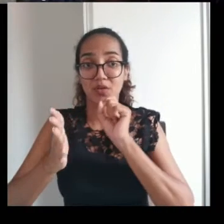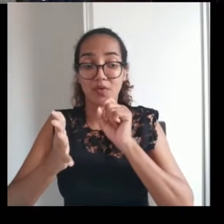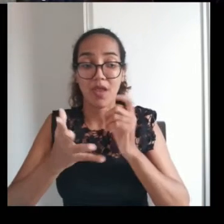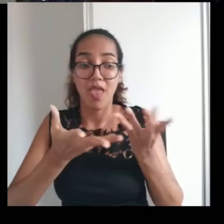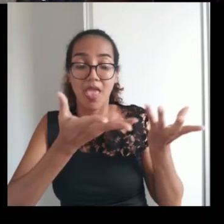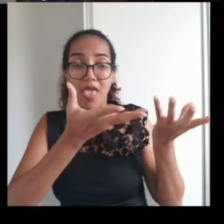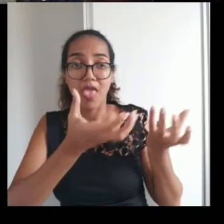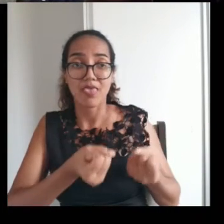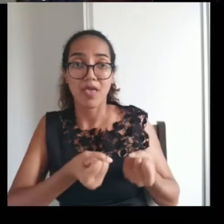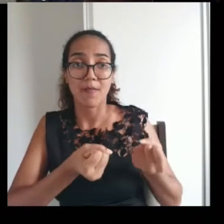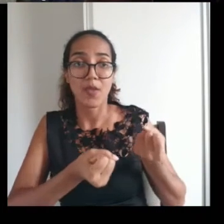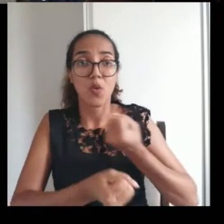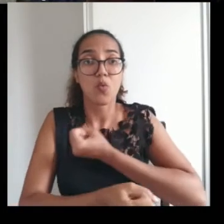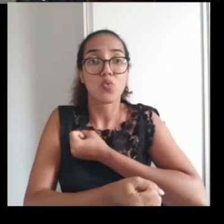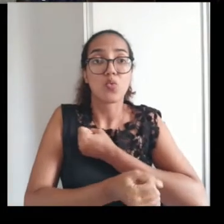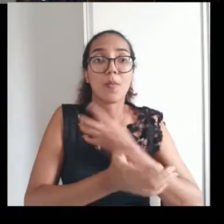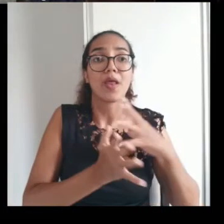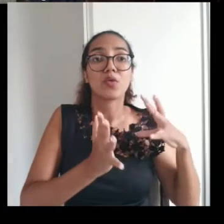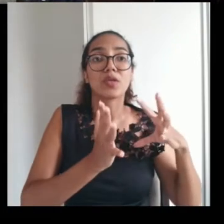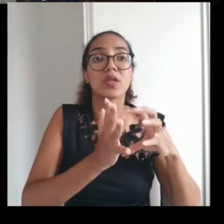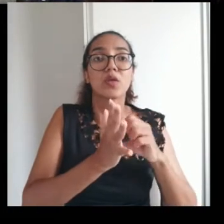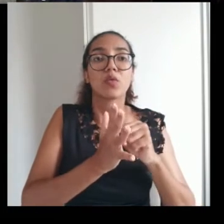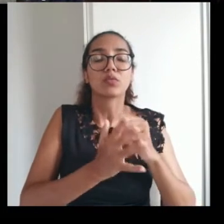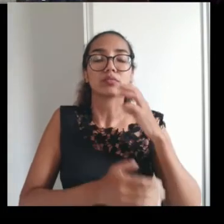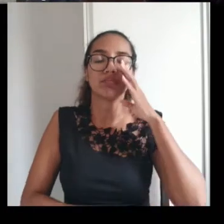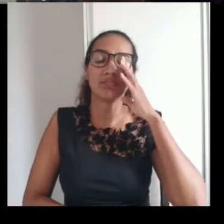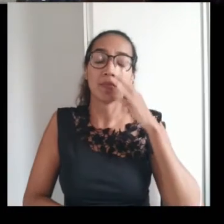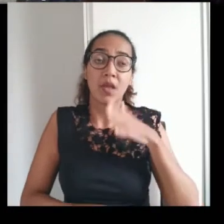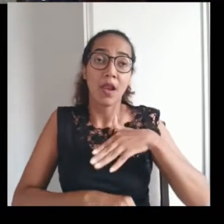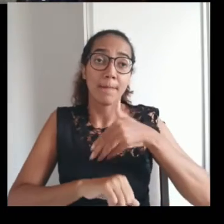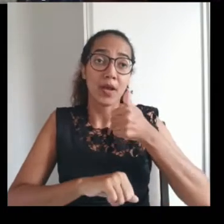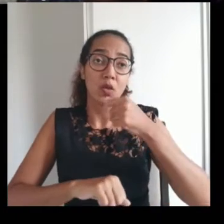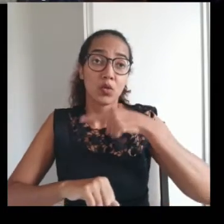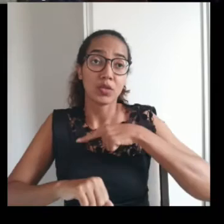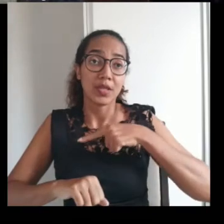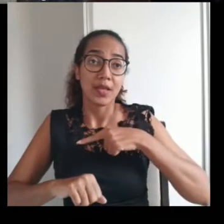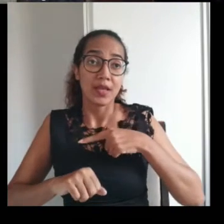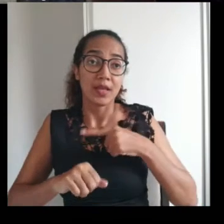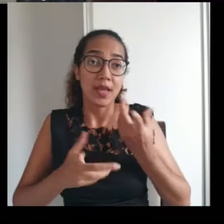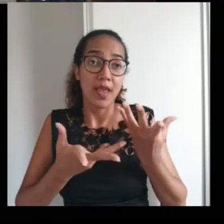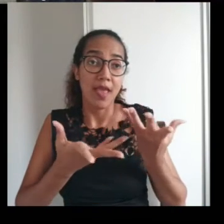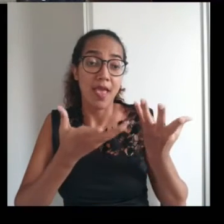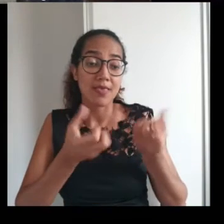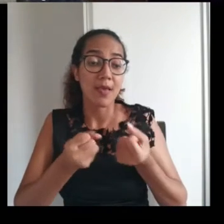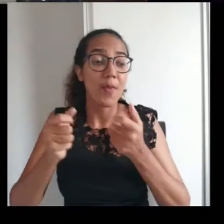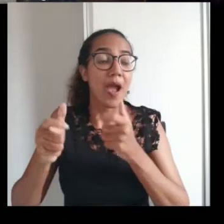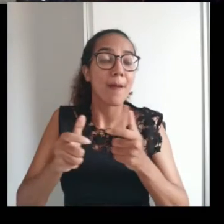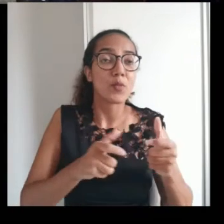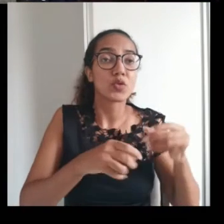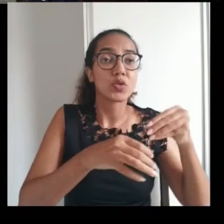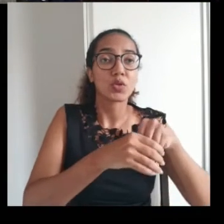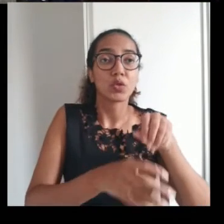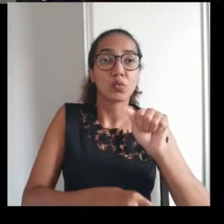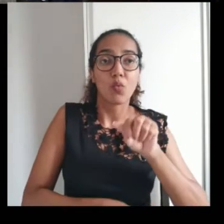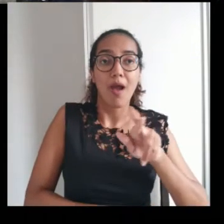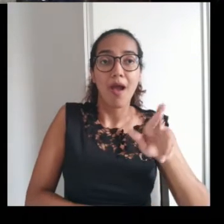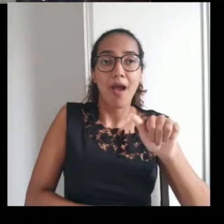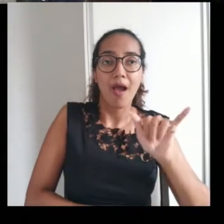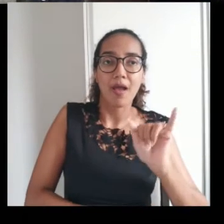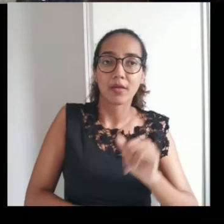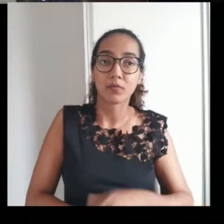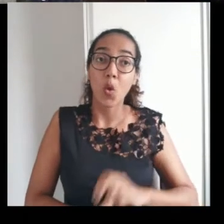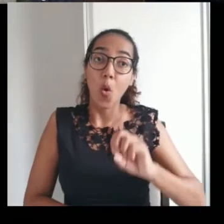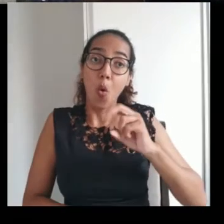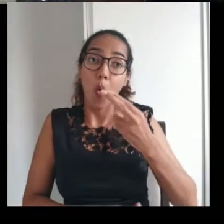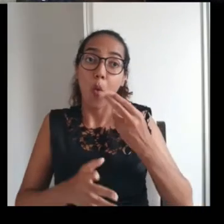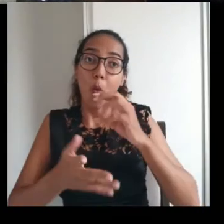ter um cadastrar que recebe a posição da conta no array e o objeto conta. Ou então eu poderia ter um método remover, que ao invés de receber o número